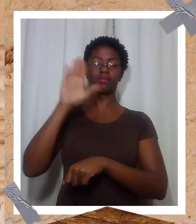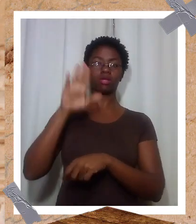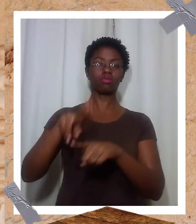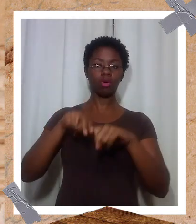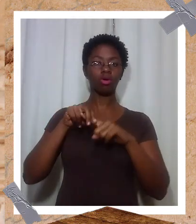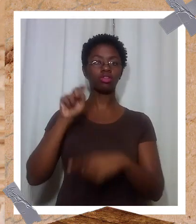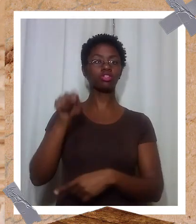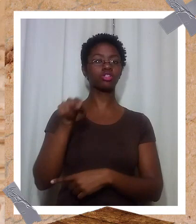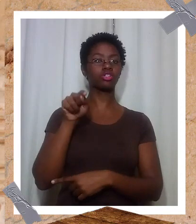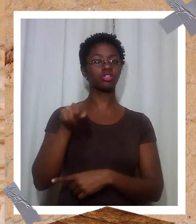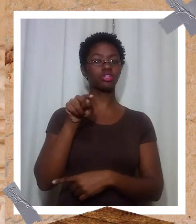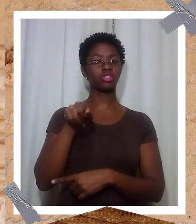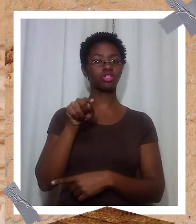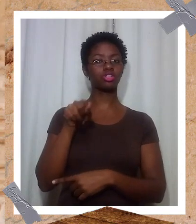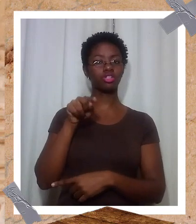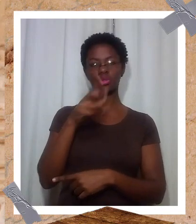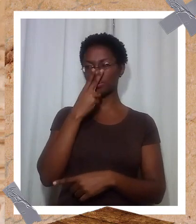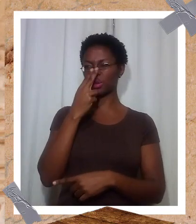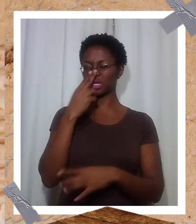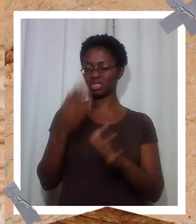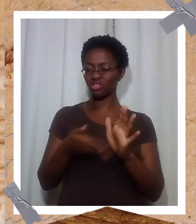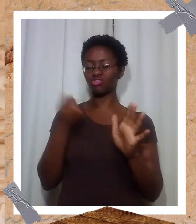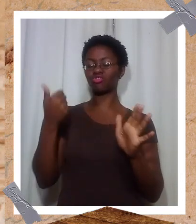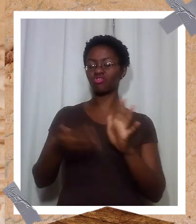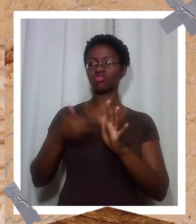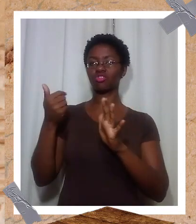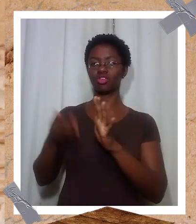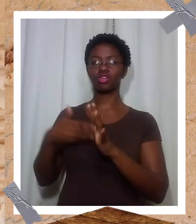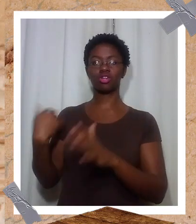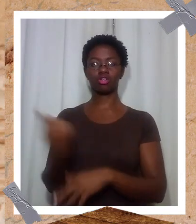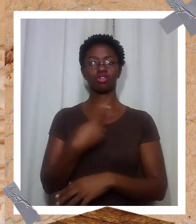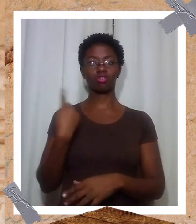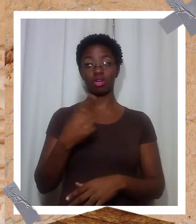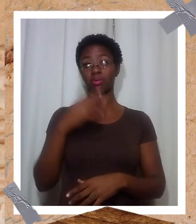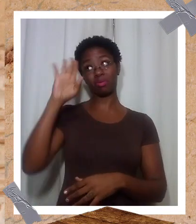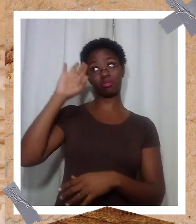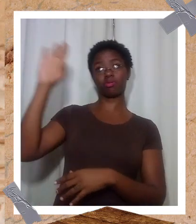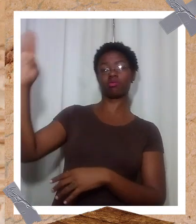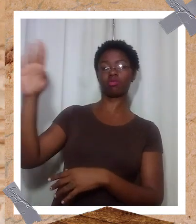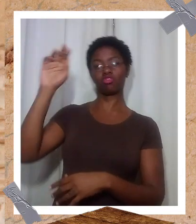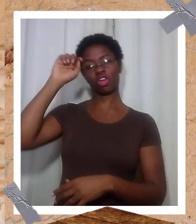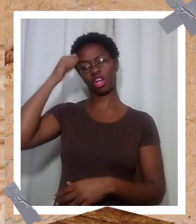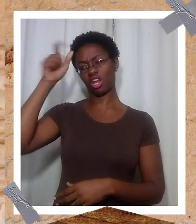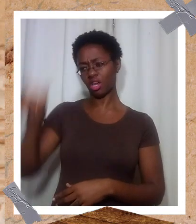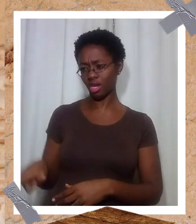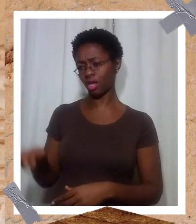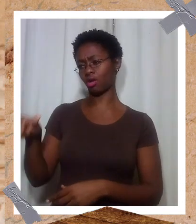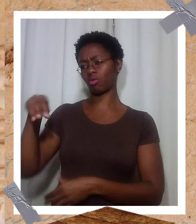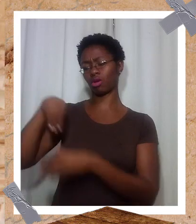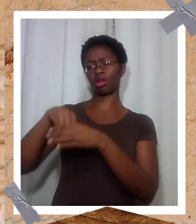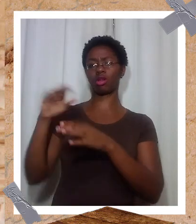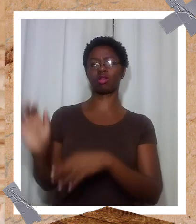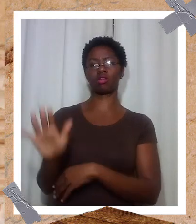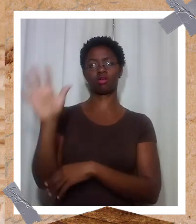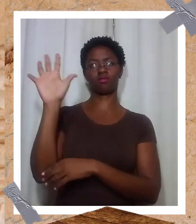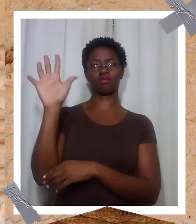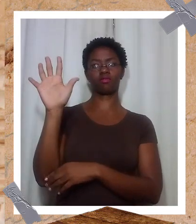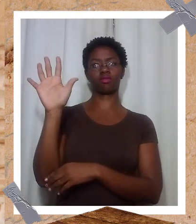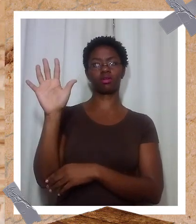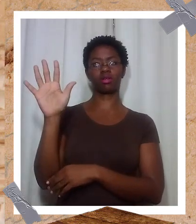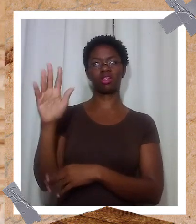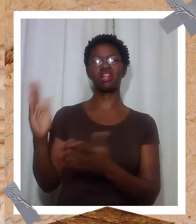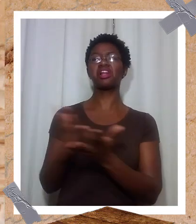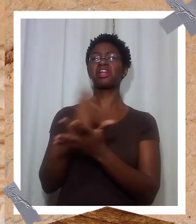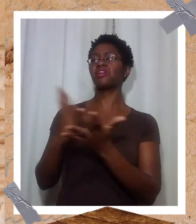é essencial, isso é tirado, principalmente aquele que é negro, morador de favela. Isso é loucura. Livro não nasceu para